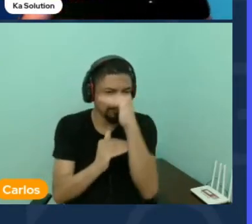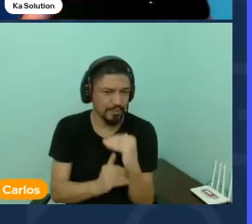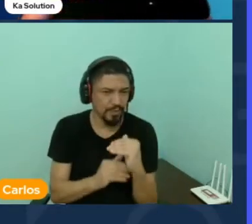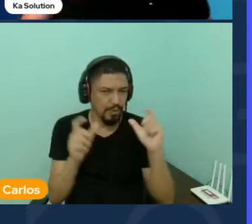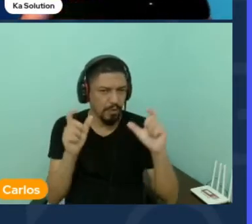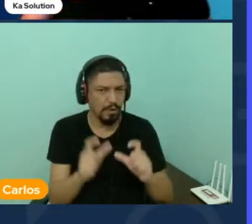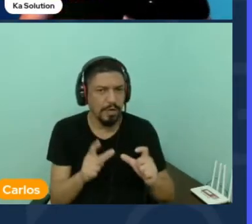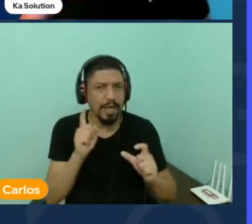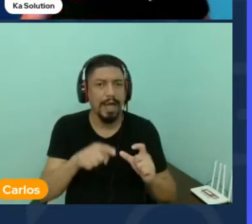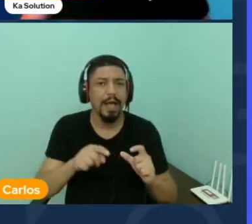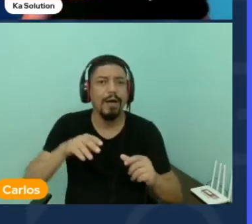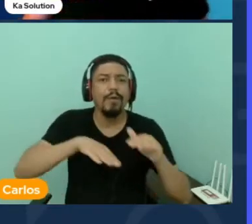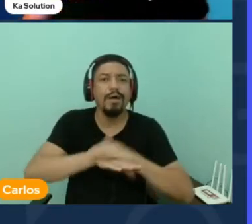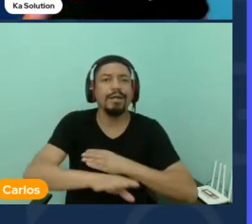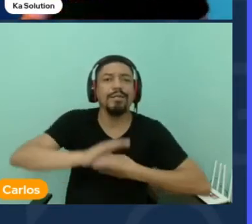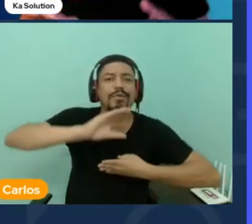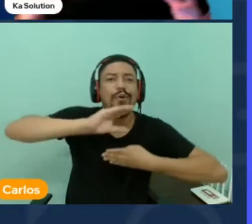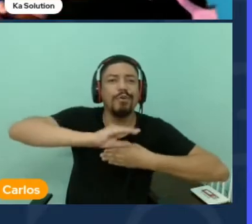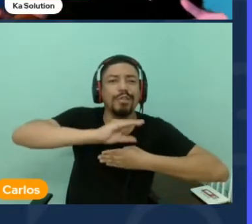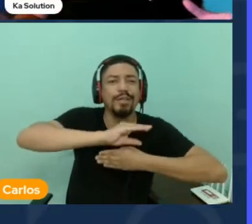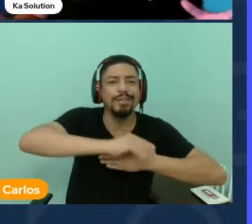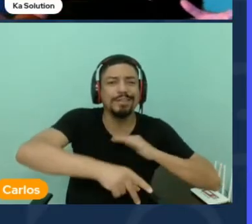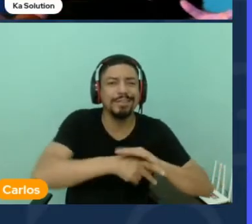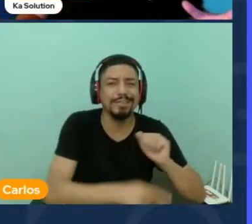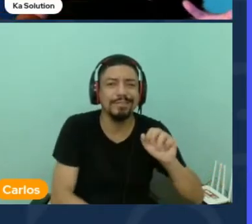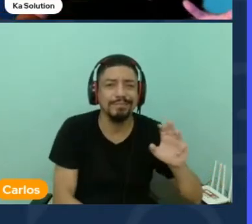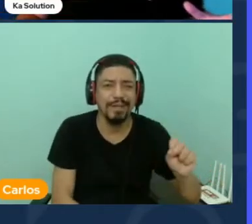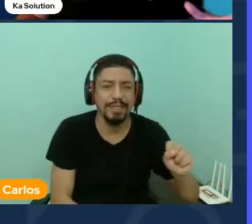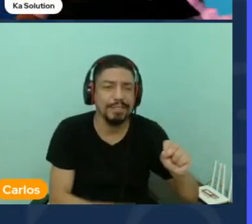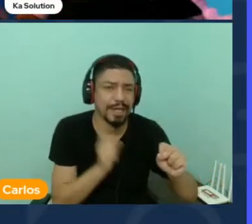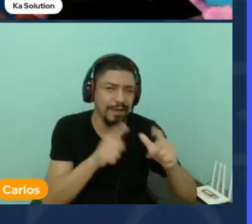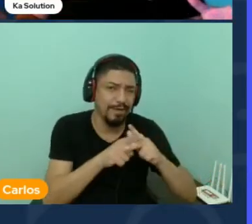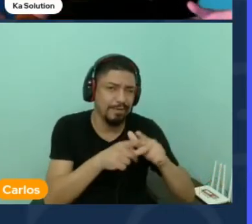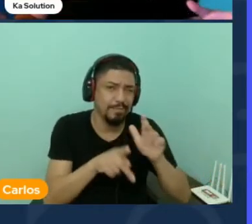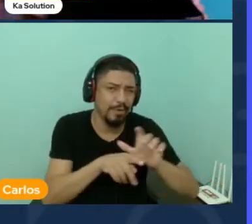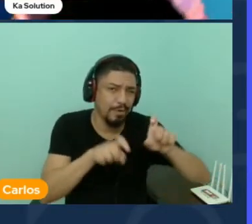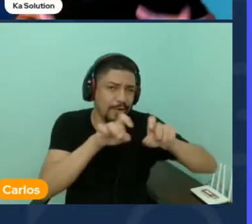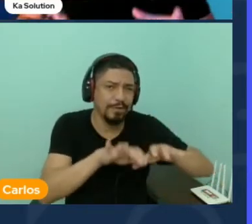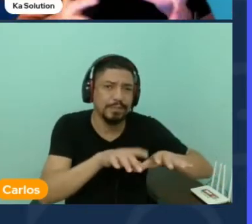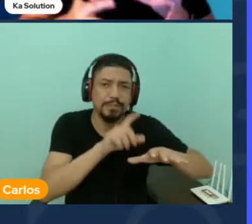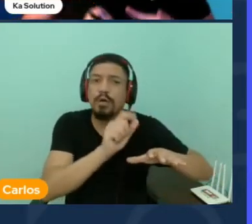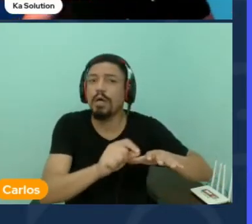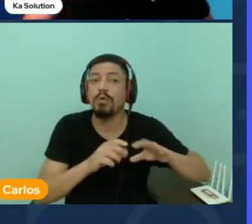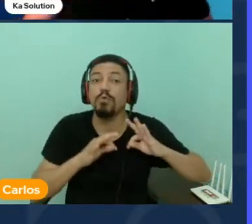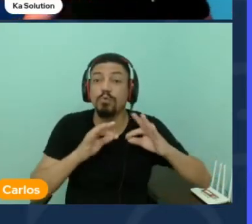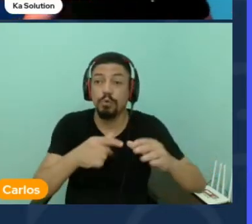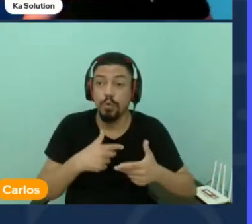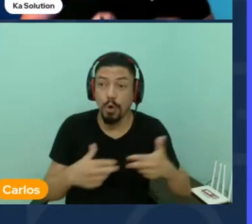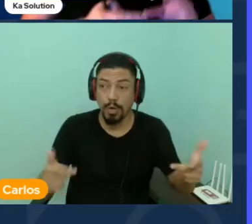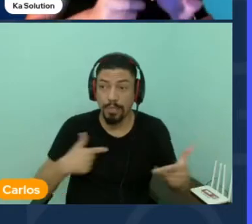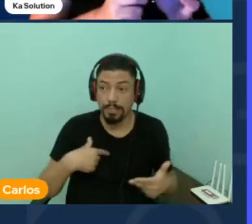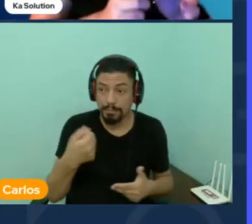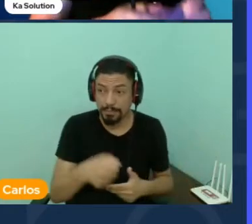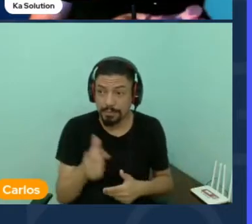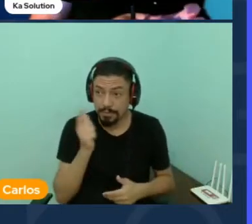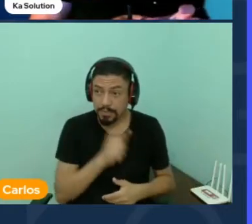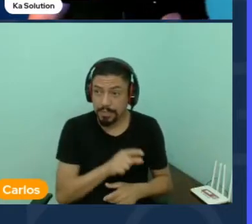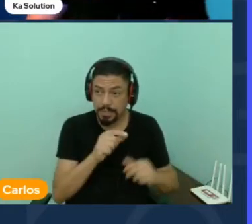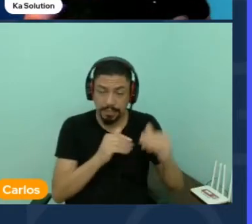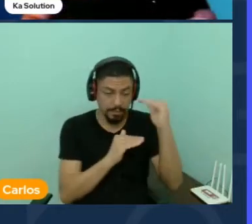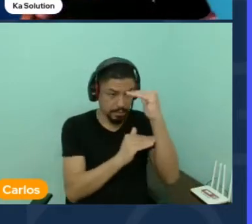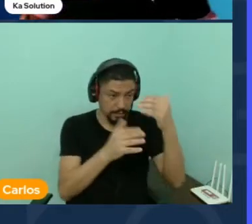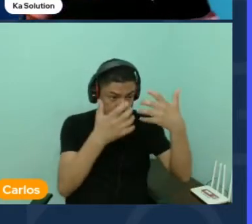um container na AWS, que é um recurso de computação onde tudo o que eu preciso para aquele